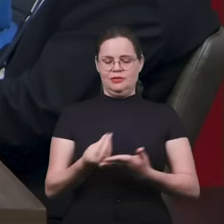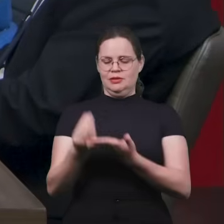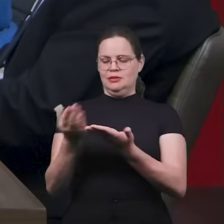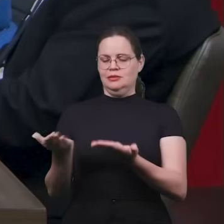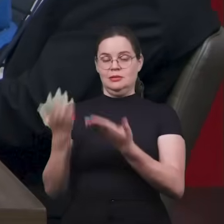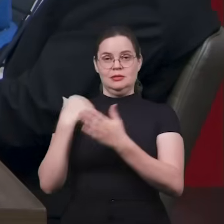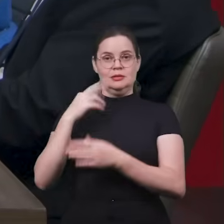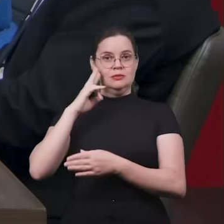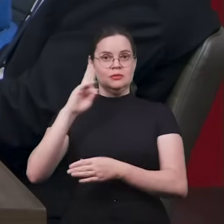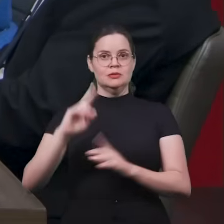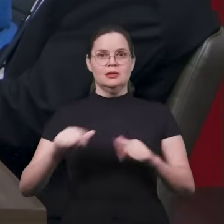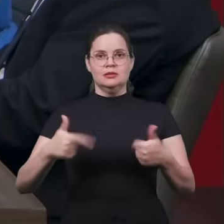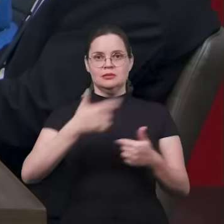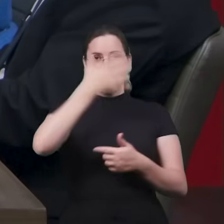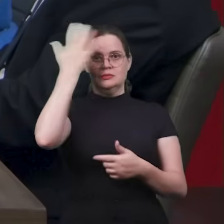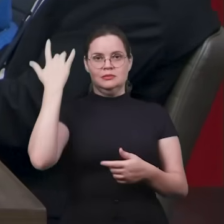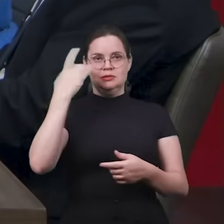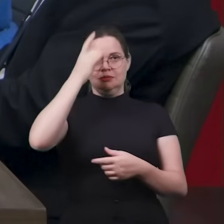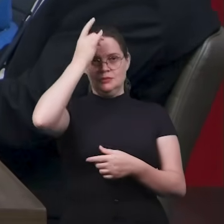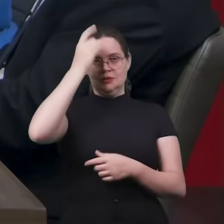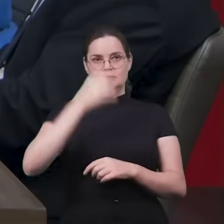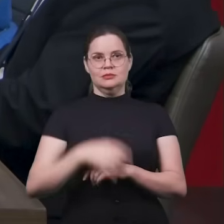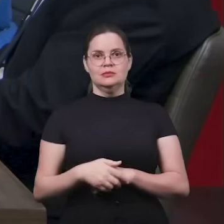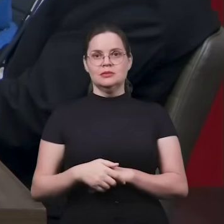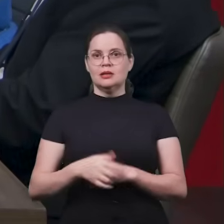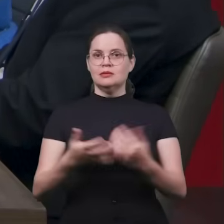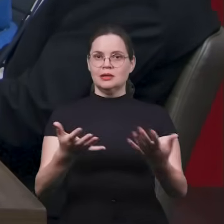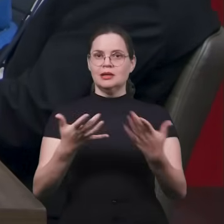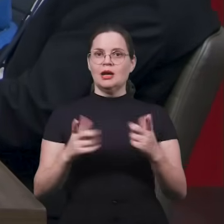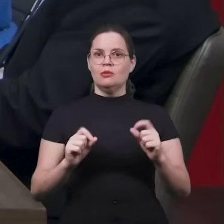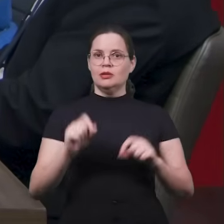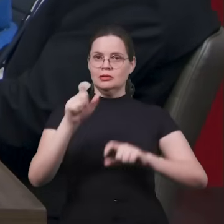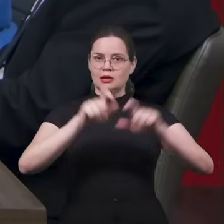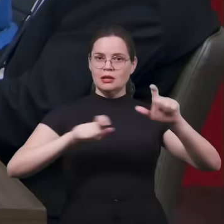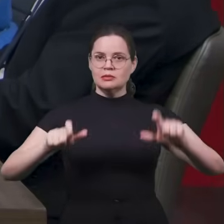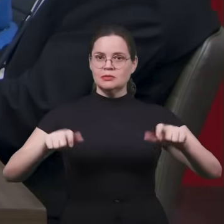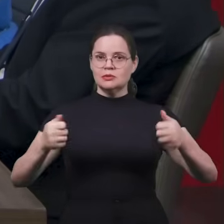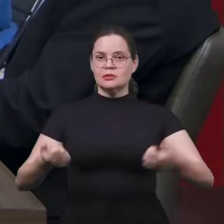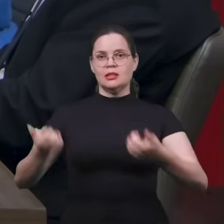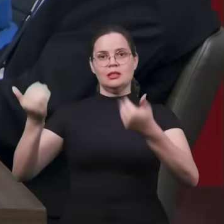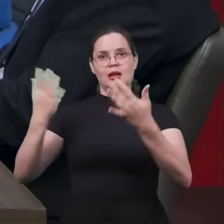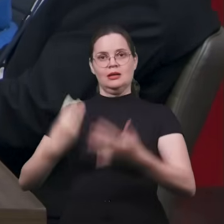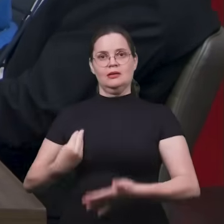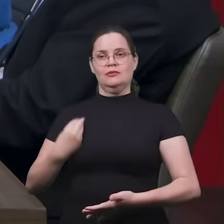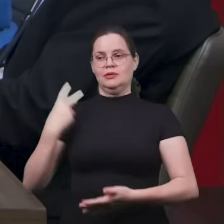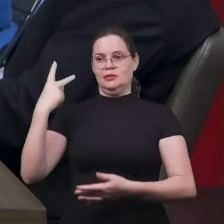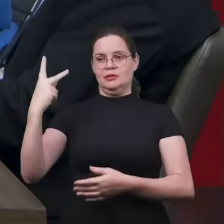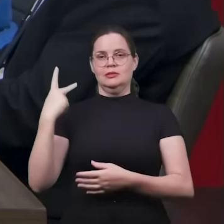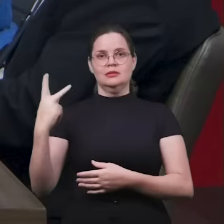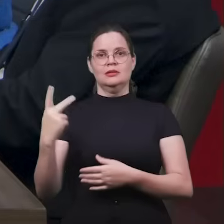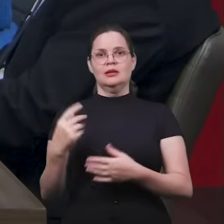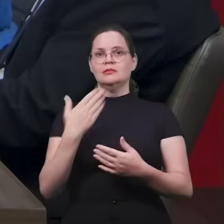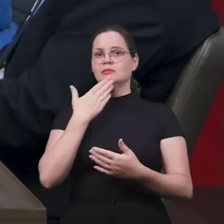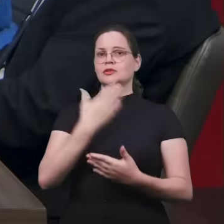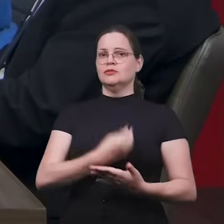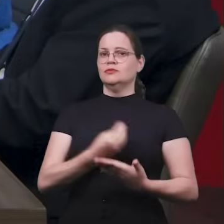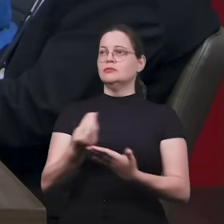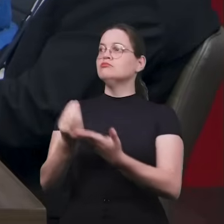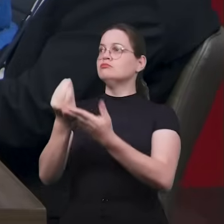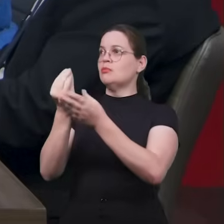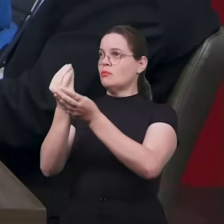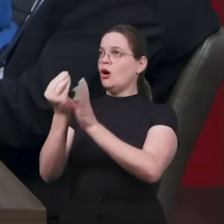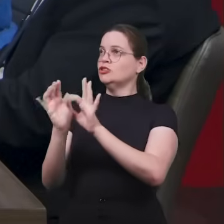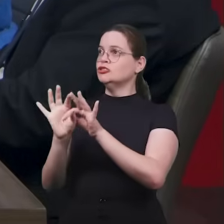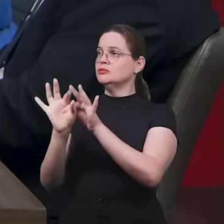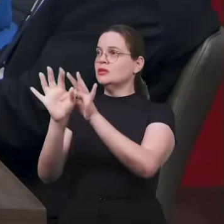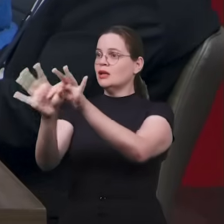entregar. O Espírito Santo, que é um homem que ele venha se entregar, colocar, dirige minha vida. O